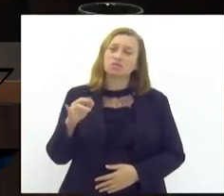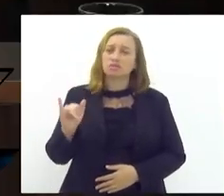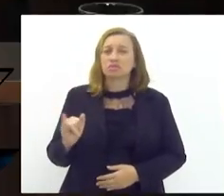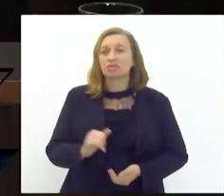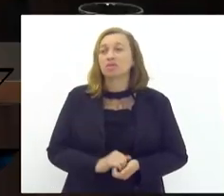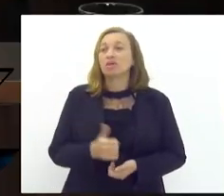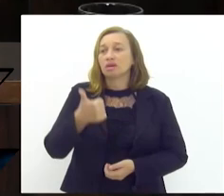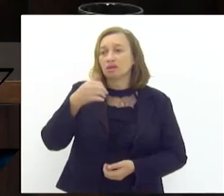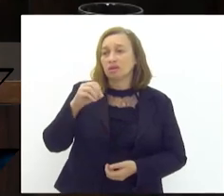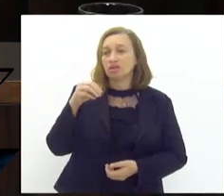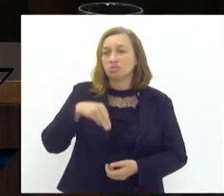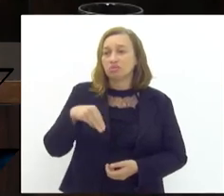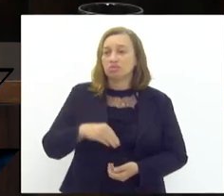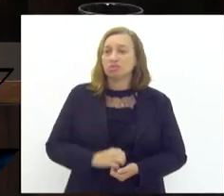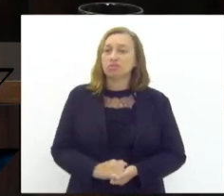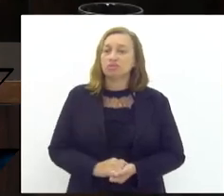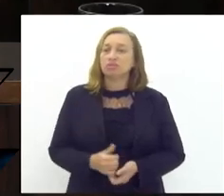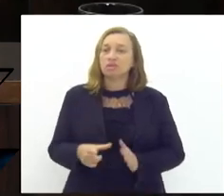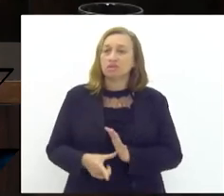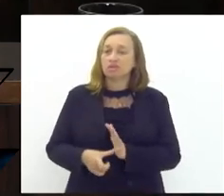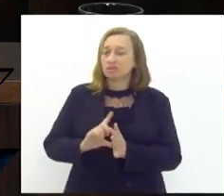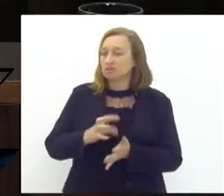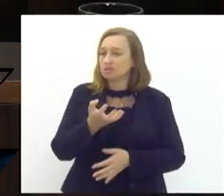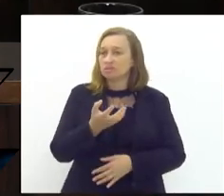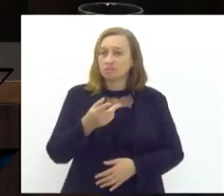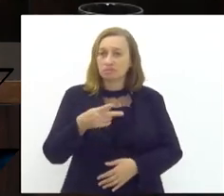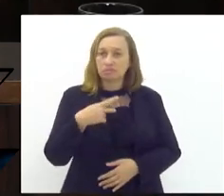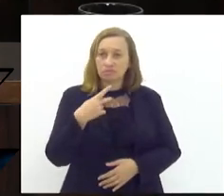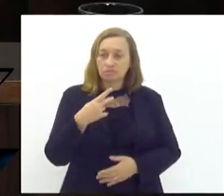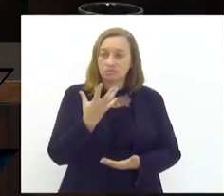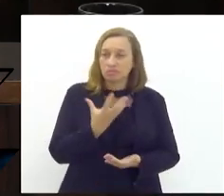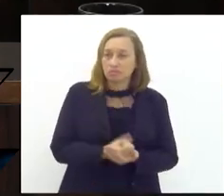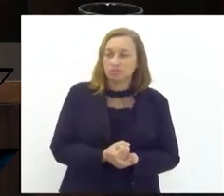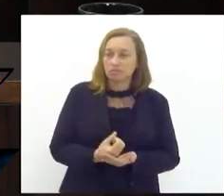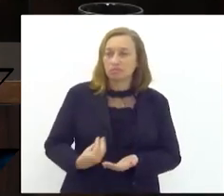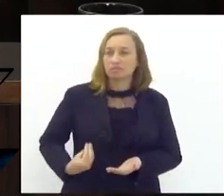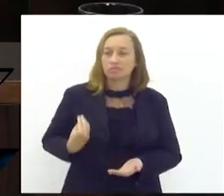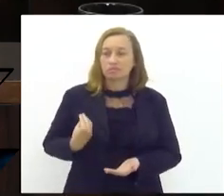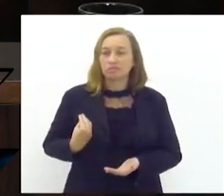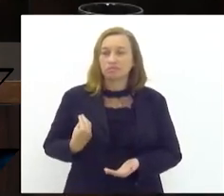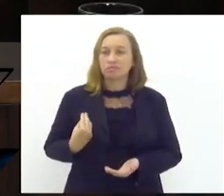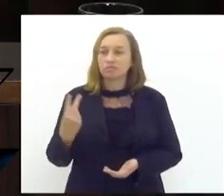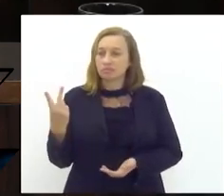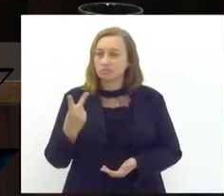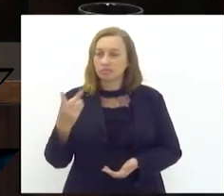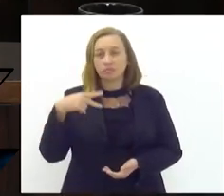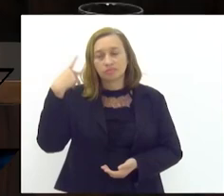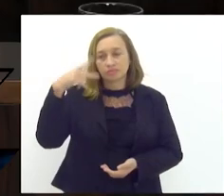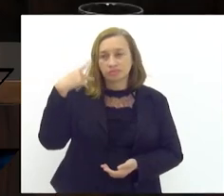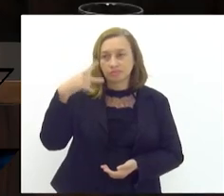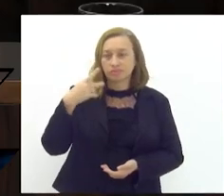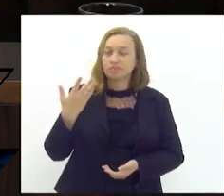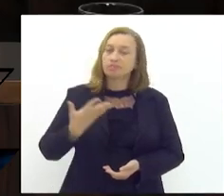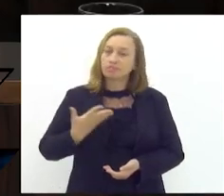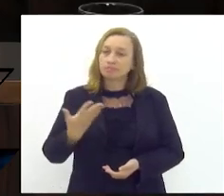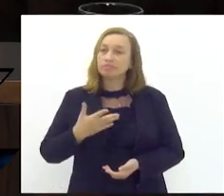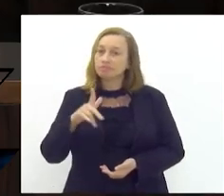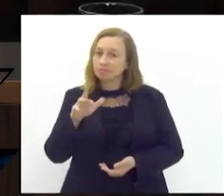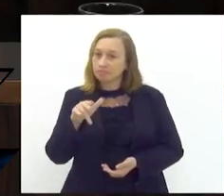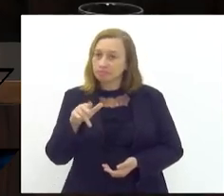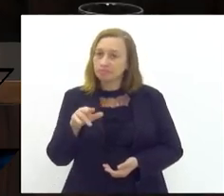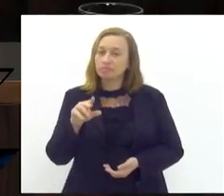dispõe de 10 minutos mas eu quero aqui registrar a presença dos meus dois vereadores amigo irmão